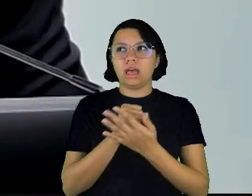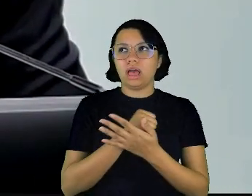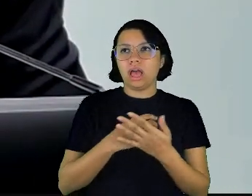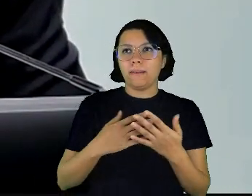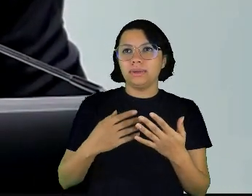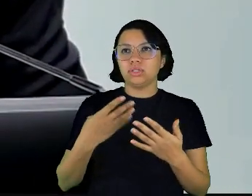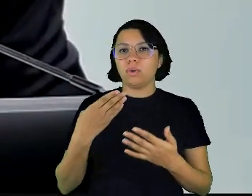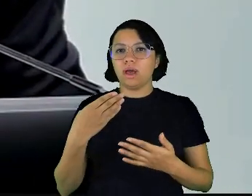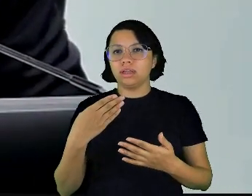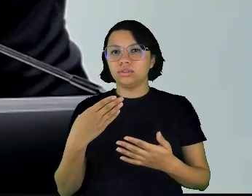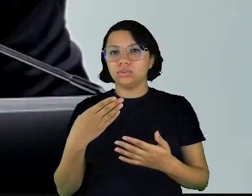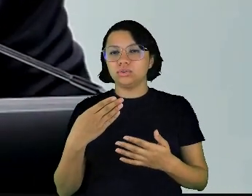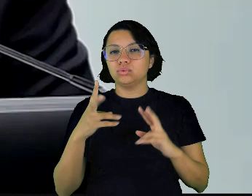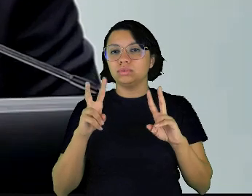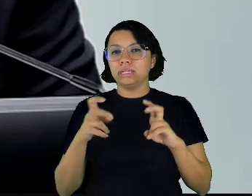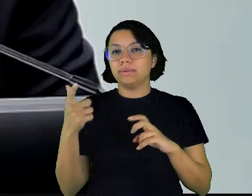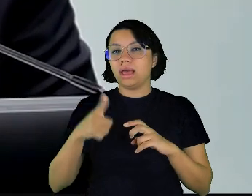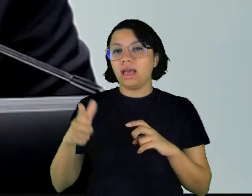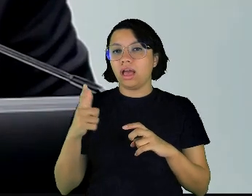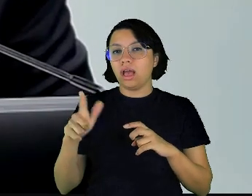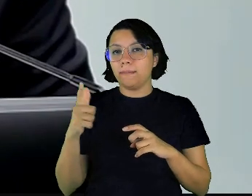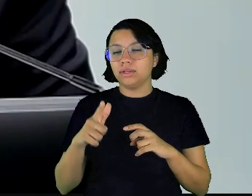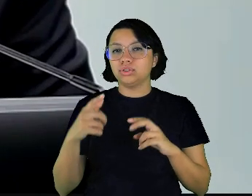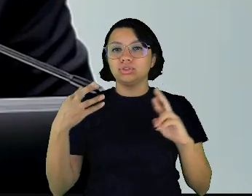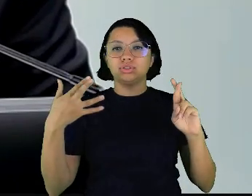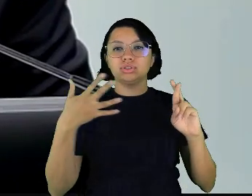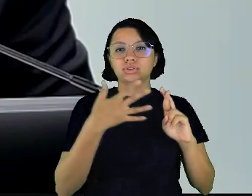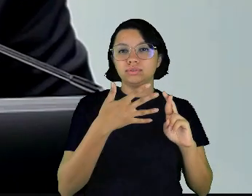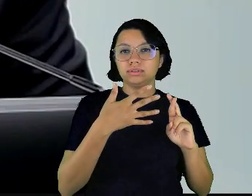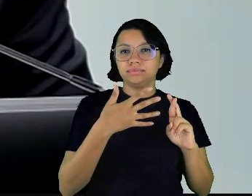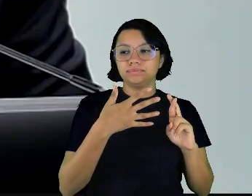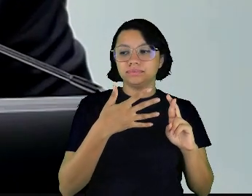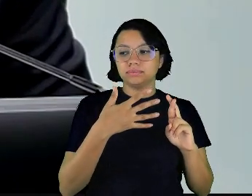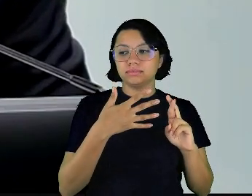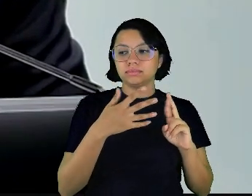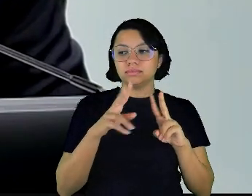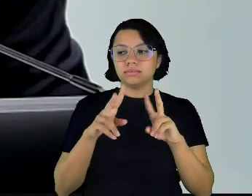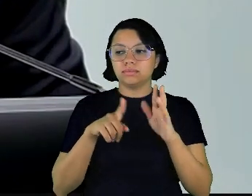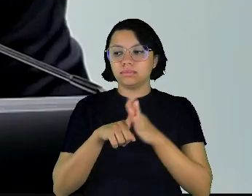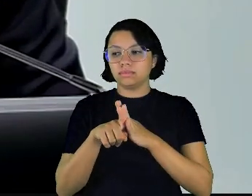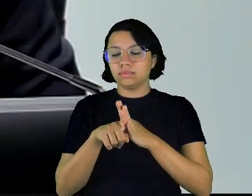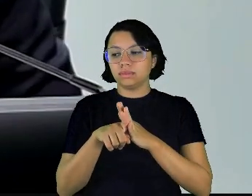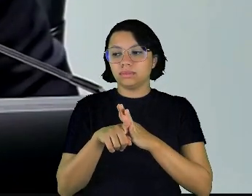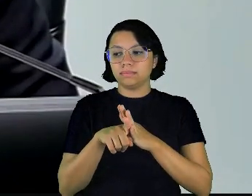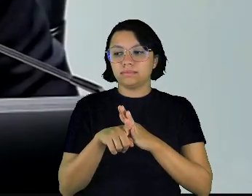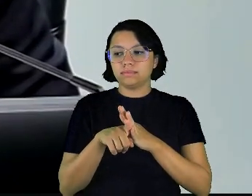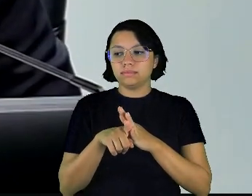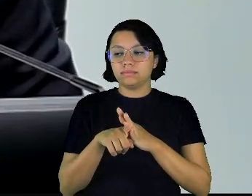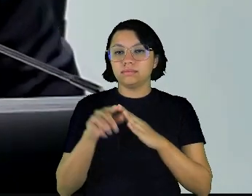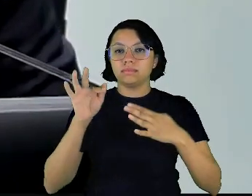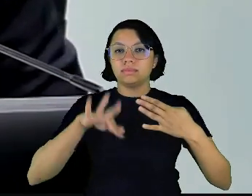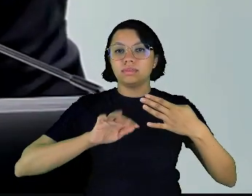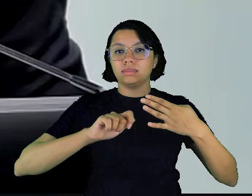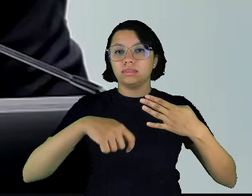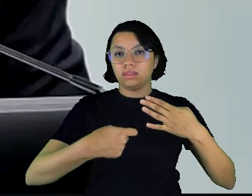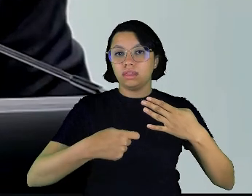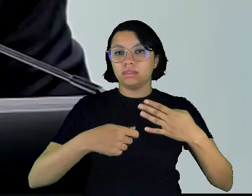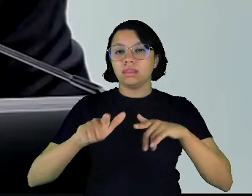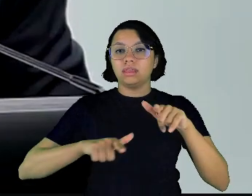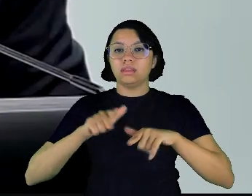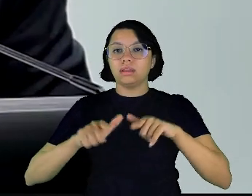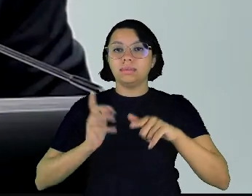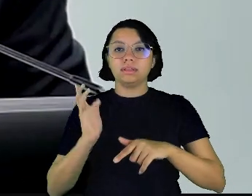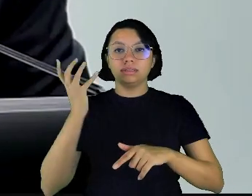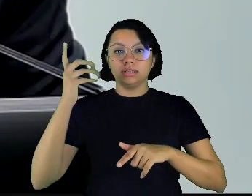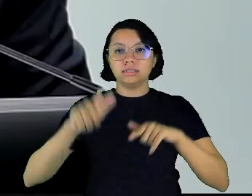4 temas repetitivos que se referem à questão da sentença trabalhista, da decisão